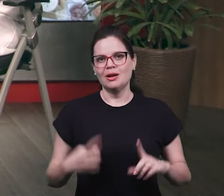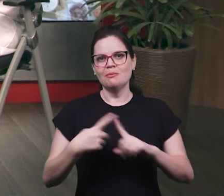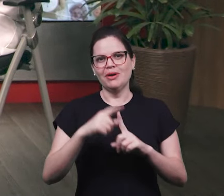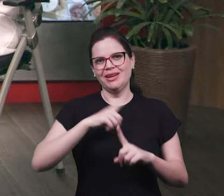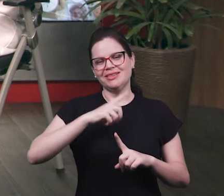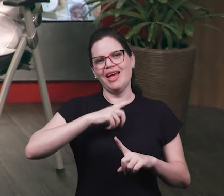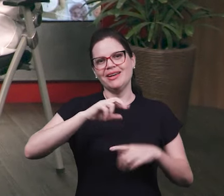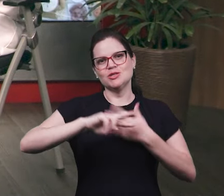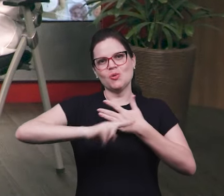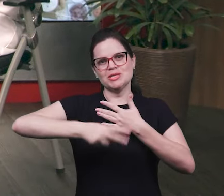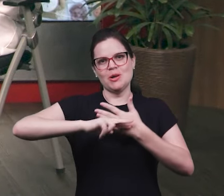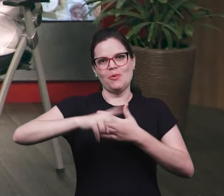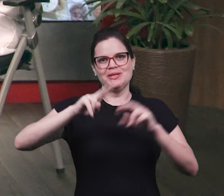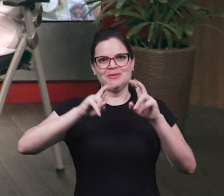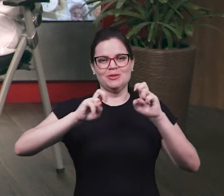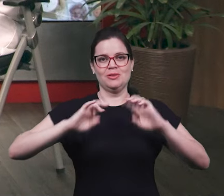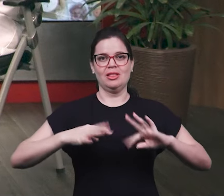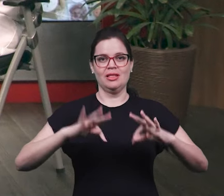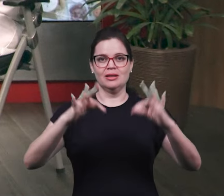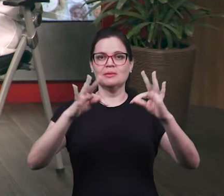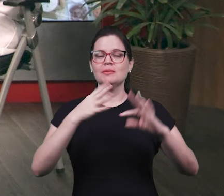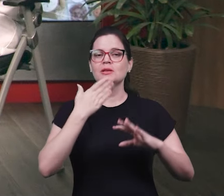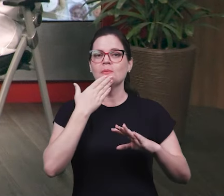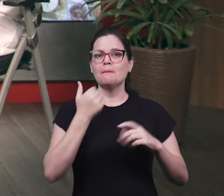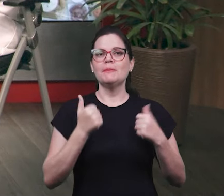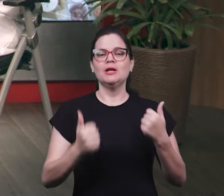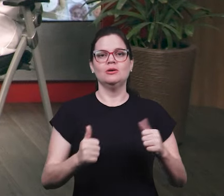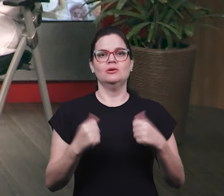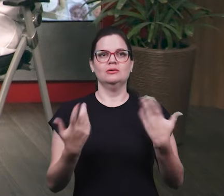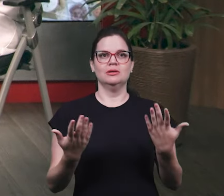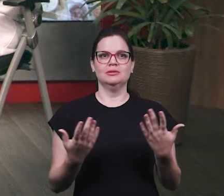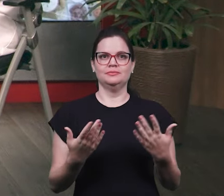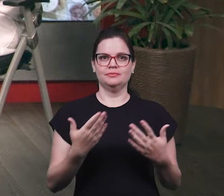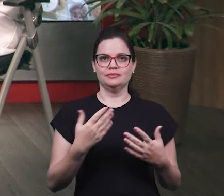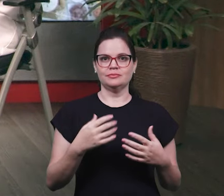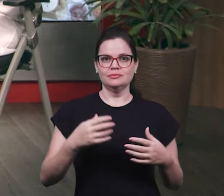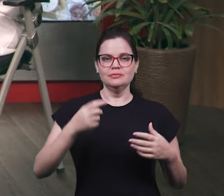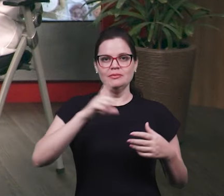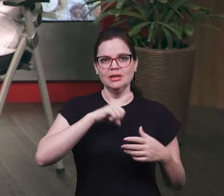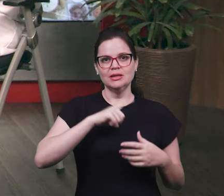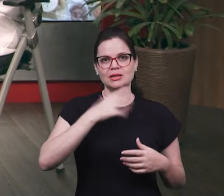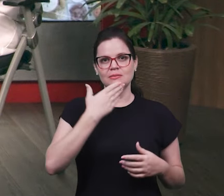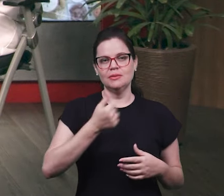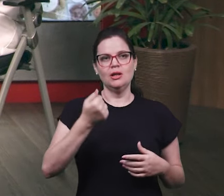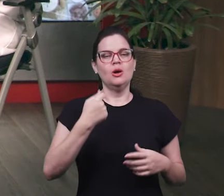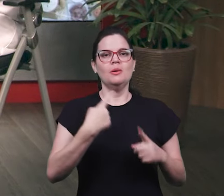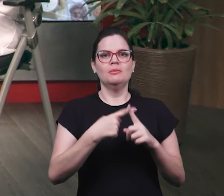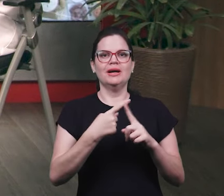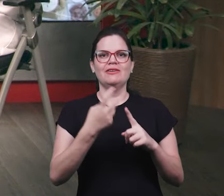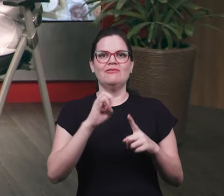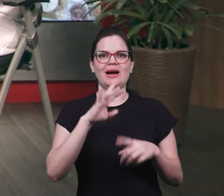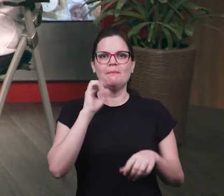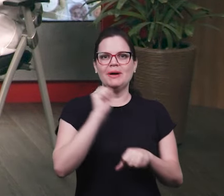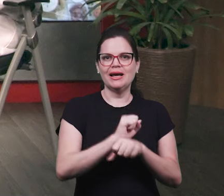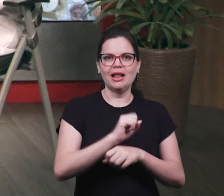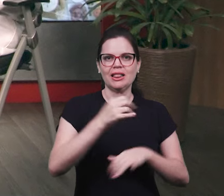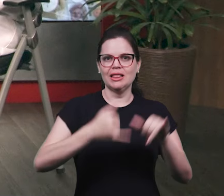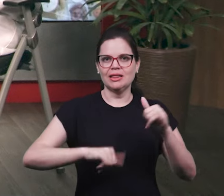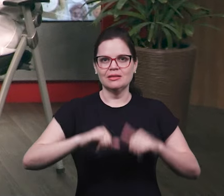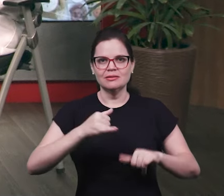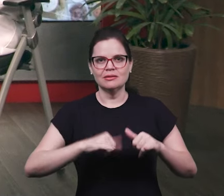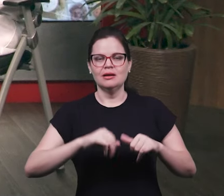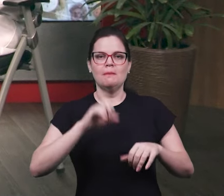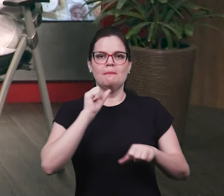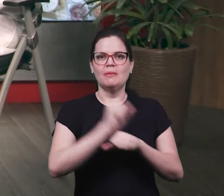tratamento menor chance de redução do quimioterápico menor chance de ter que pausar o tratamento para recuperar e dar